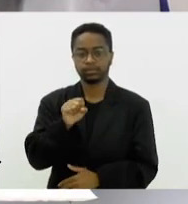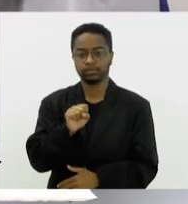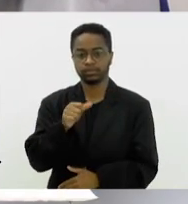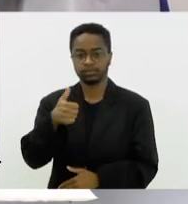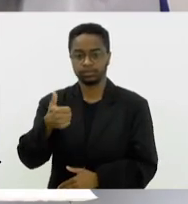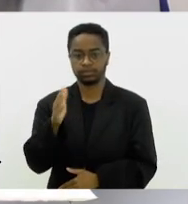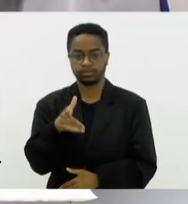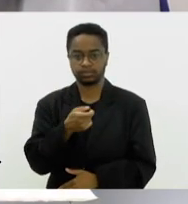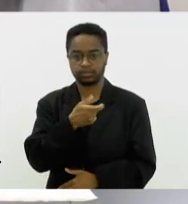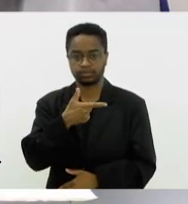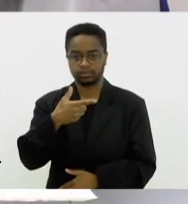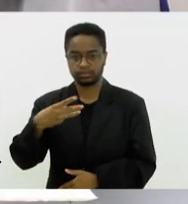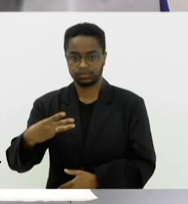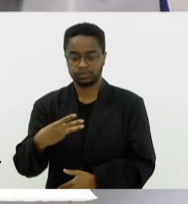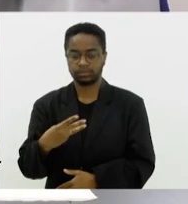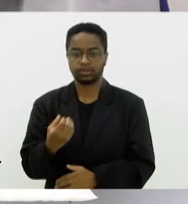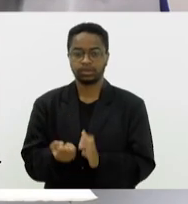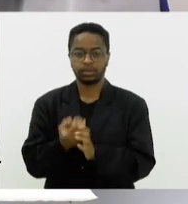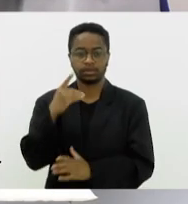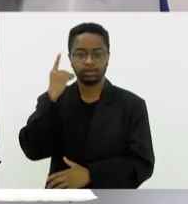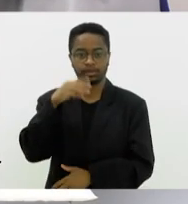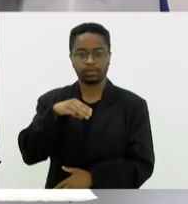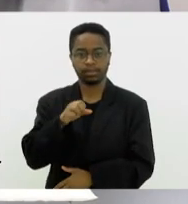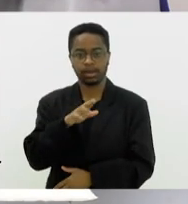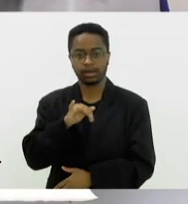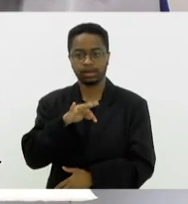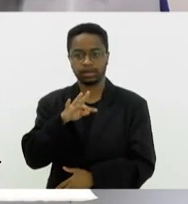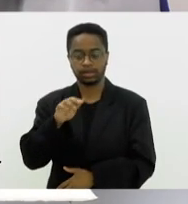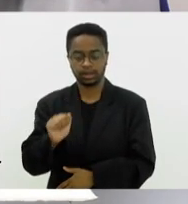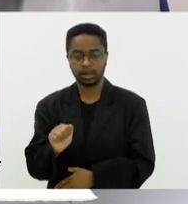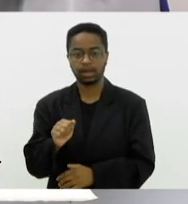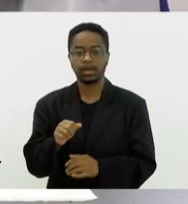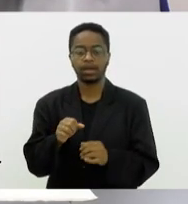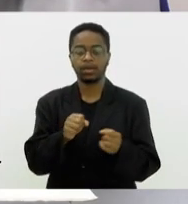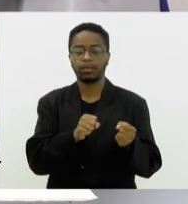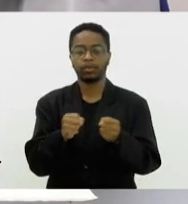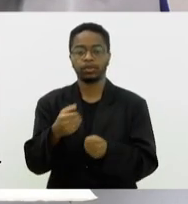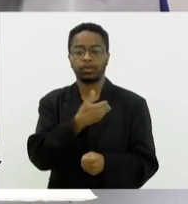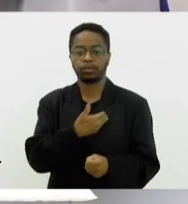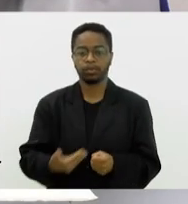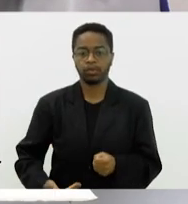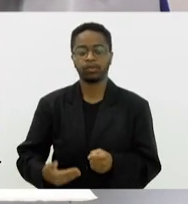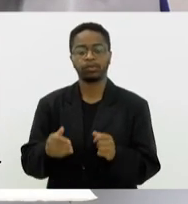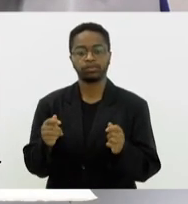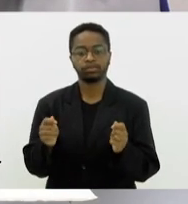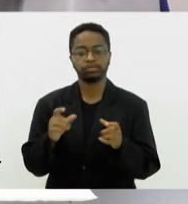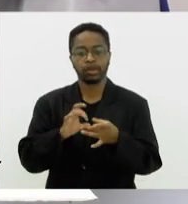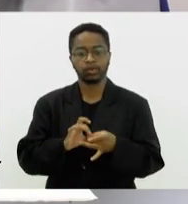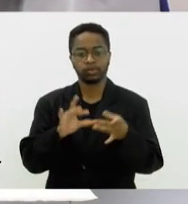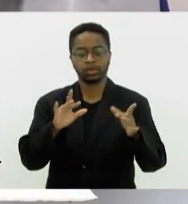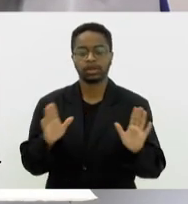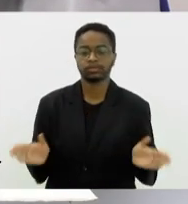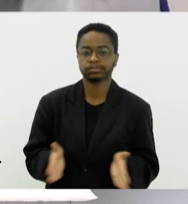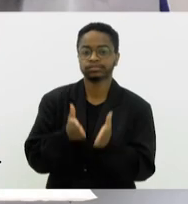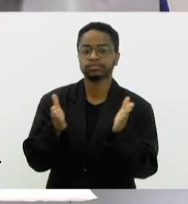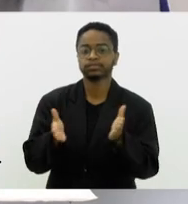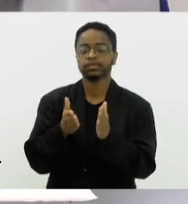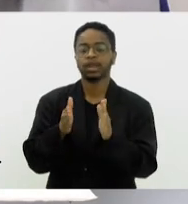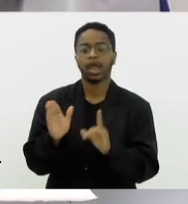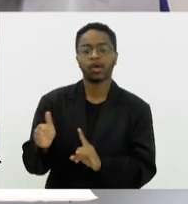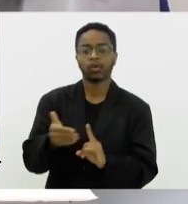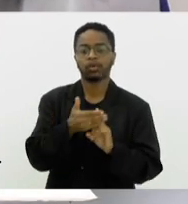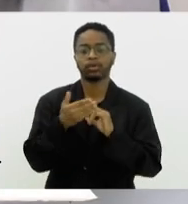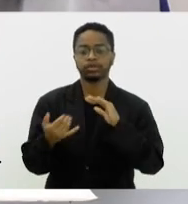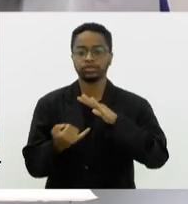da deputada Marina do MST, em que o Poder Público Estadual está autorizado a promover, direta ou indiretamente, iniciativas de acolhimento